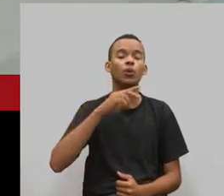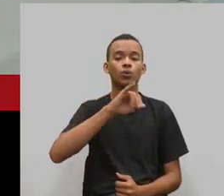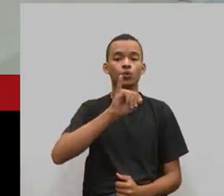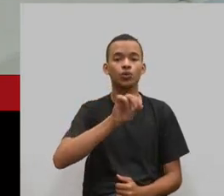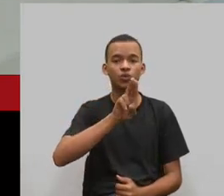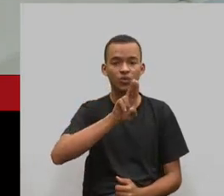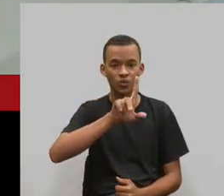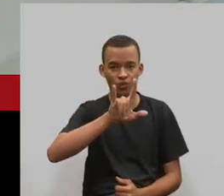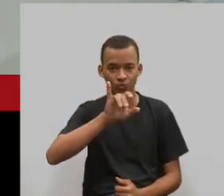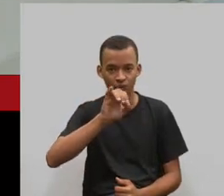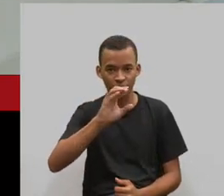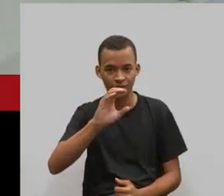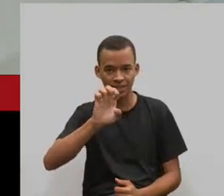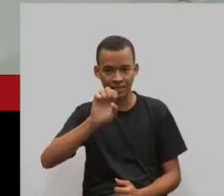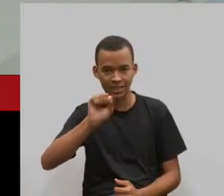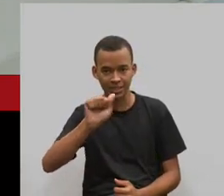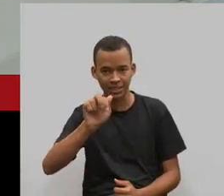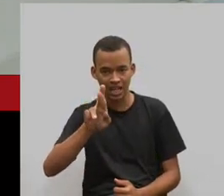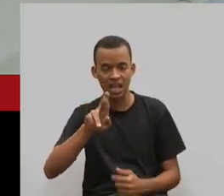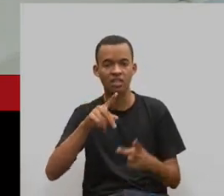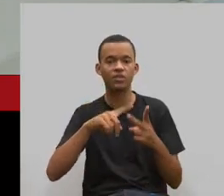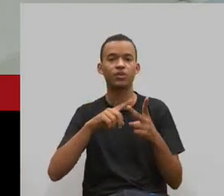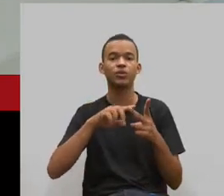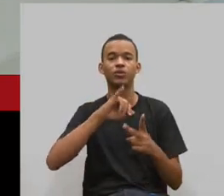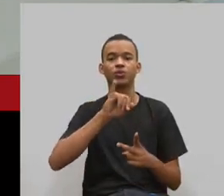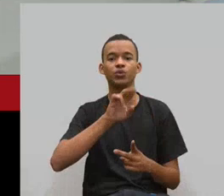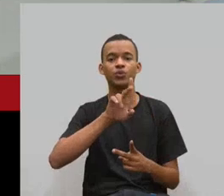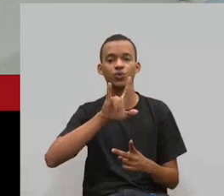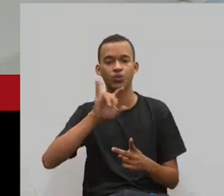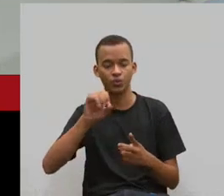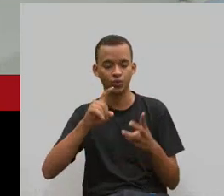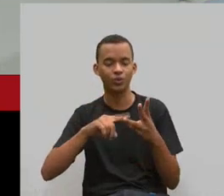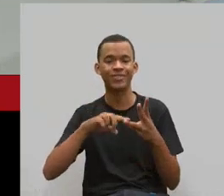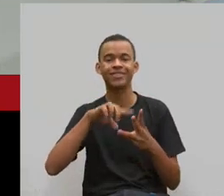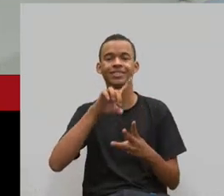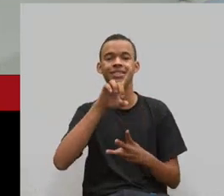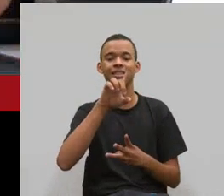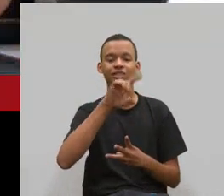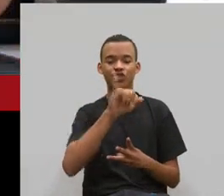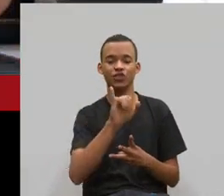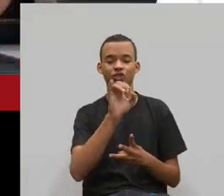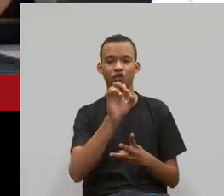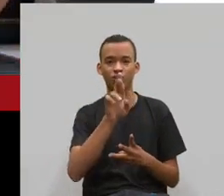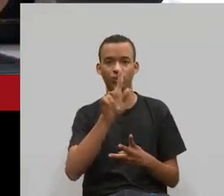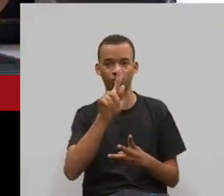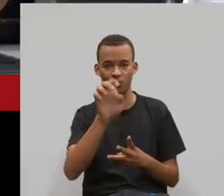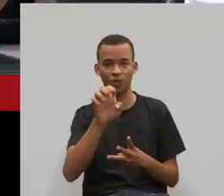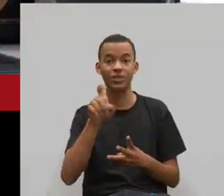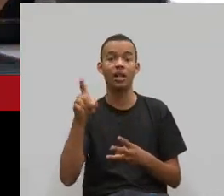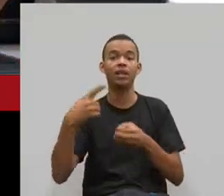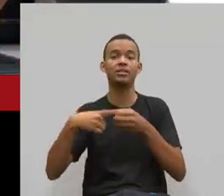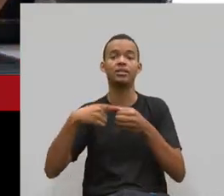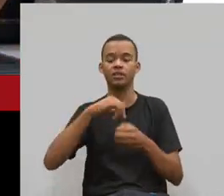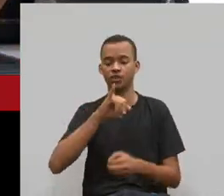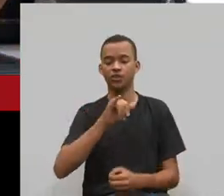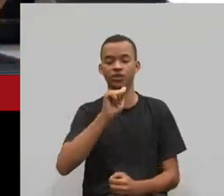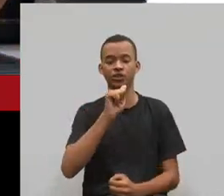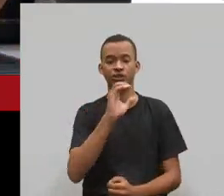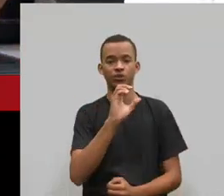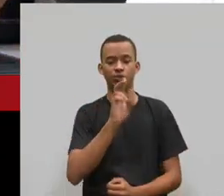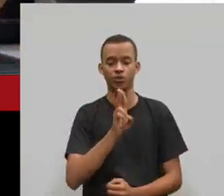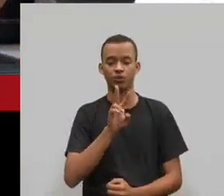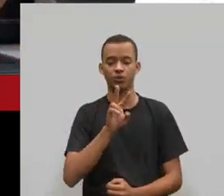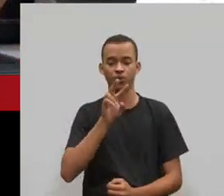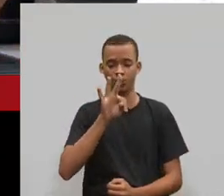jacuti S Jor da Silva Jacutinga e os demais vereadores